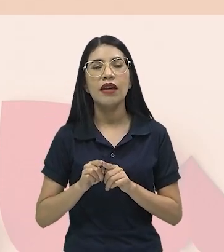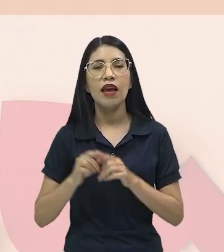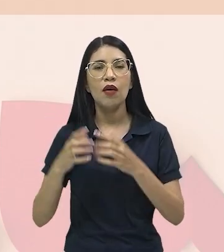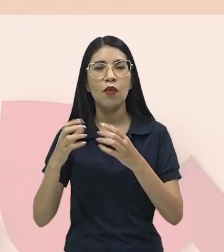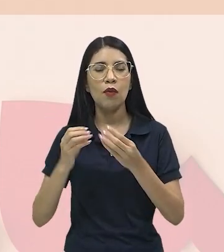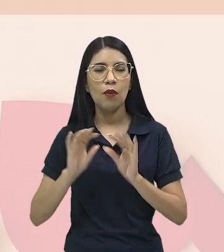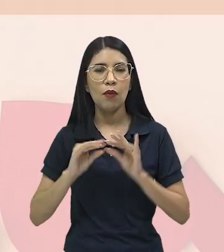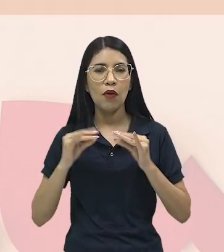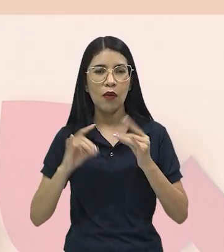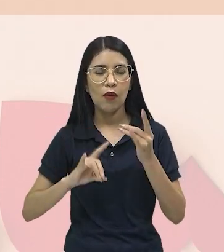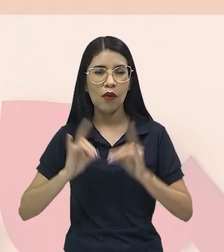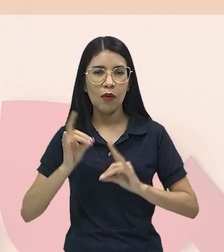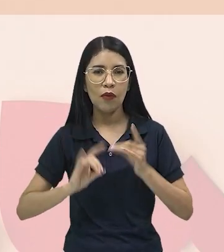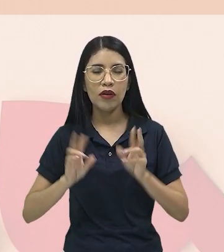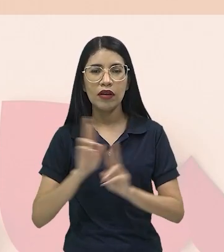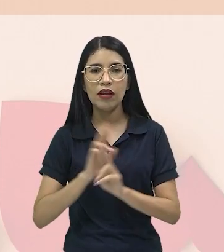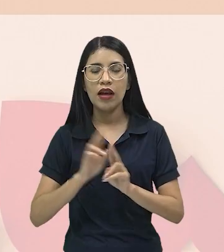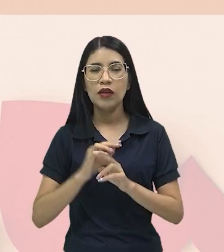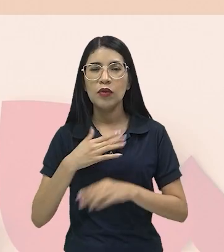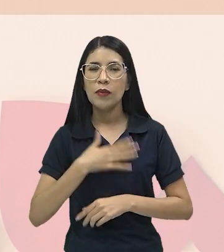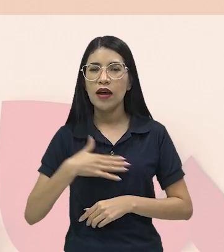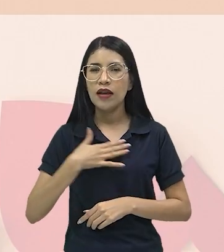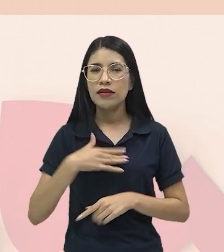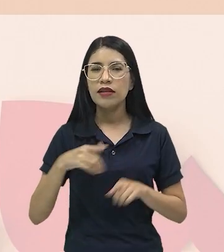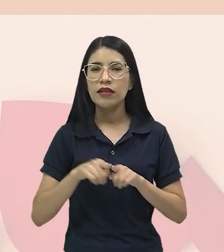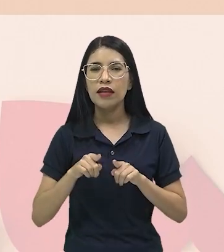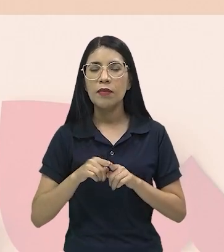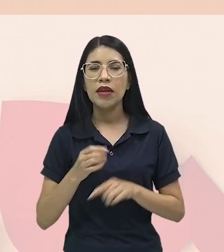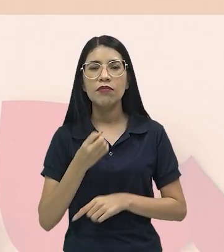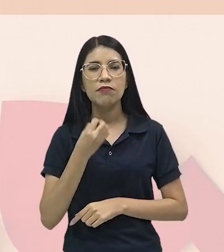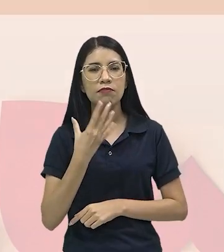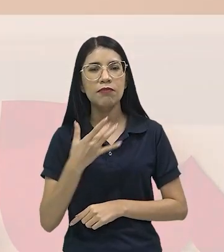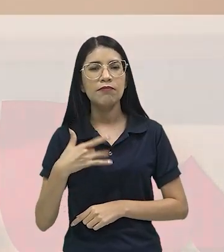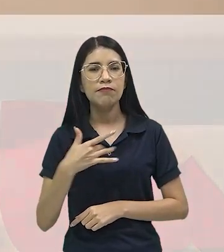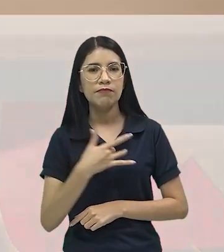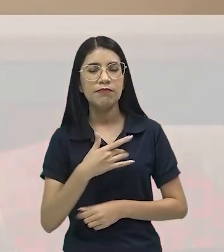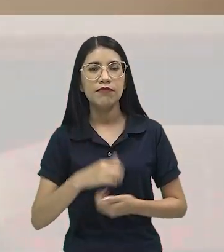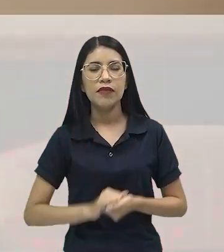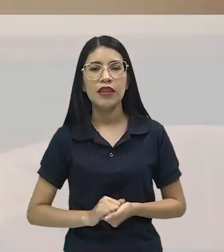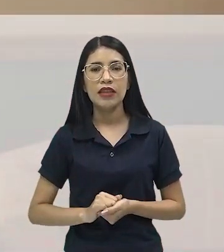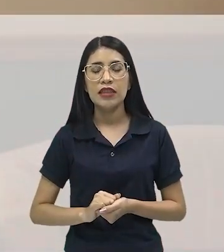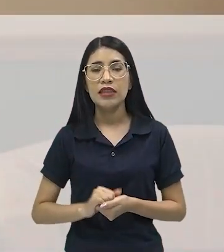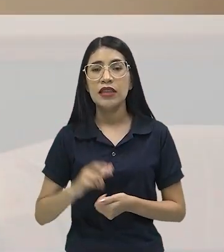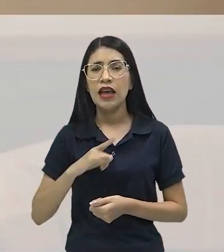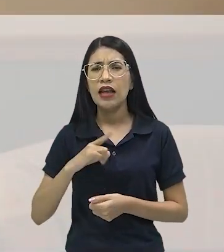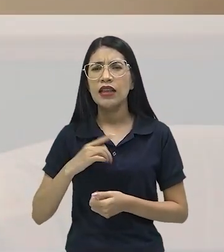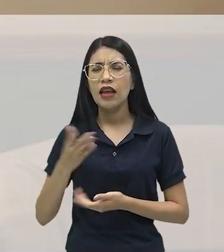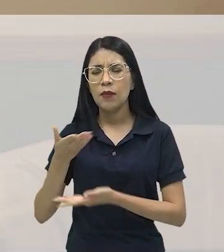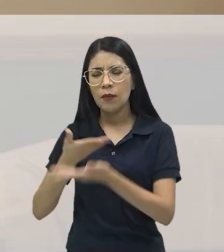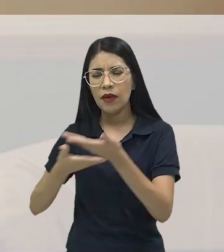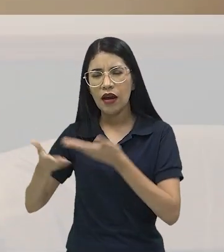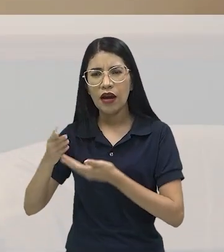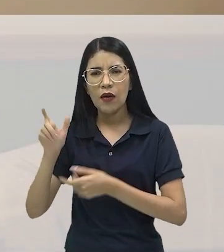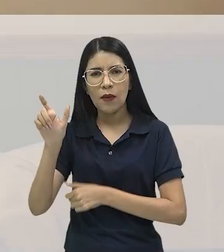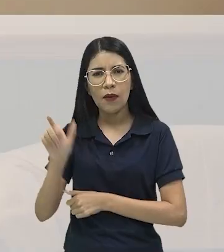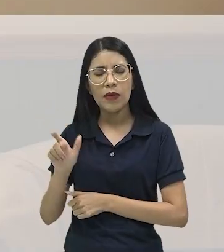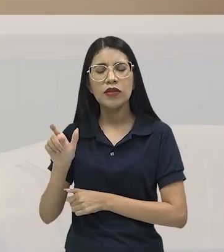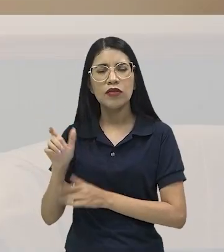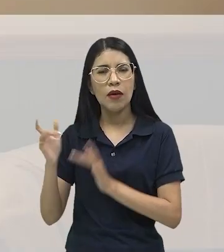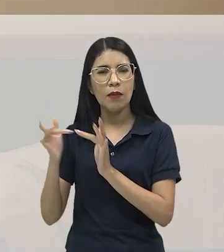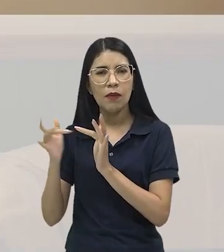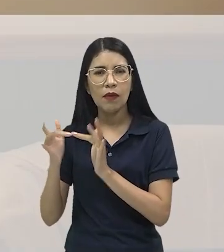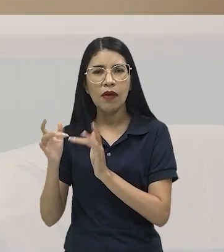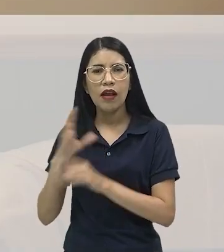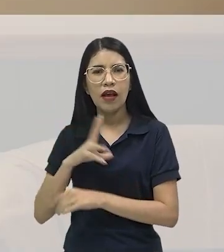está associado ao prazer e também ao bem-estar. Quando criamos um vínculo forte afetivo com alguém,